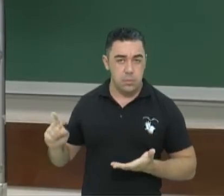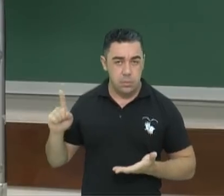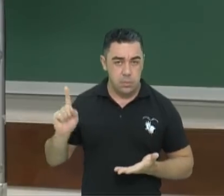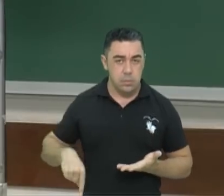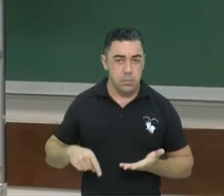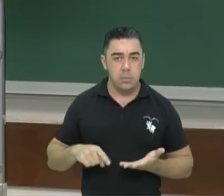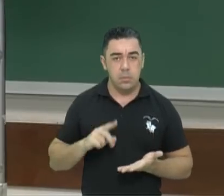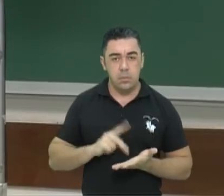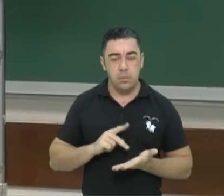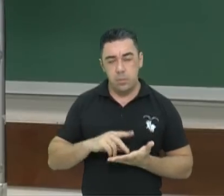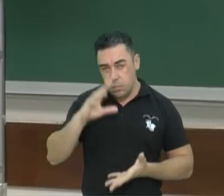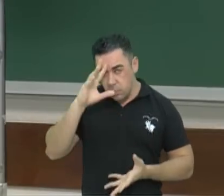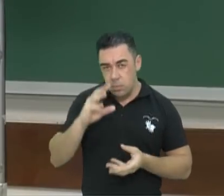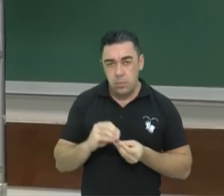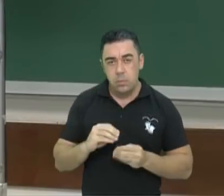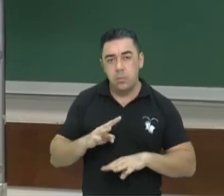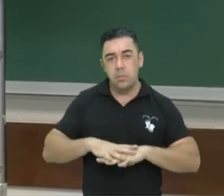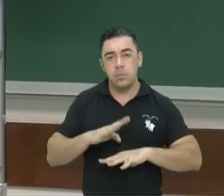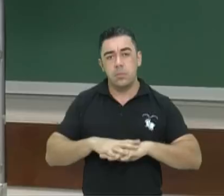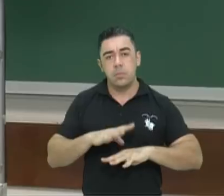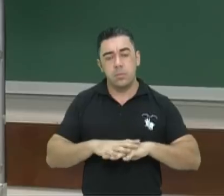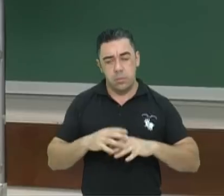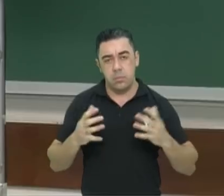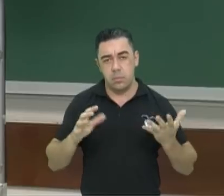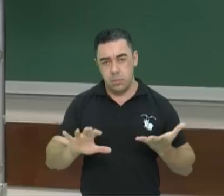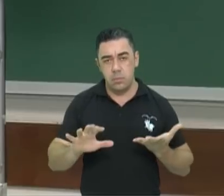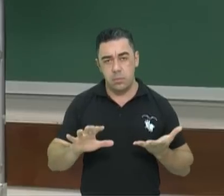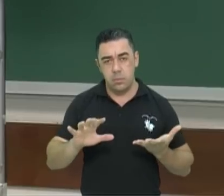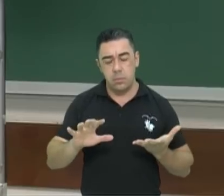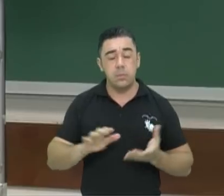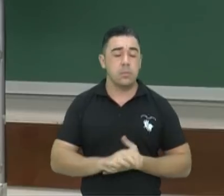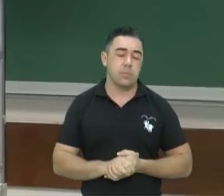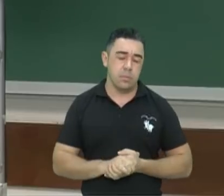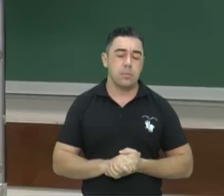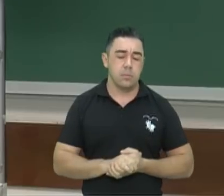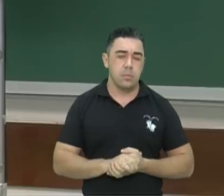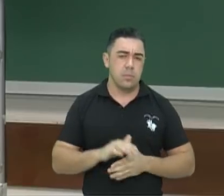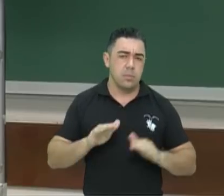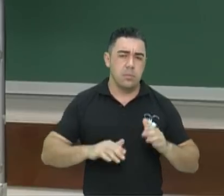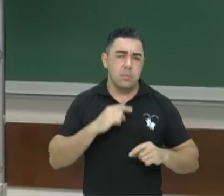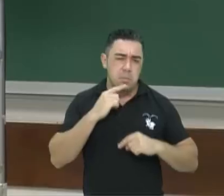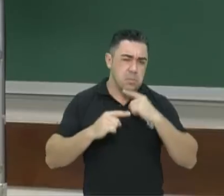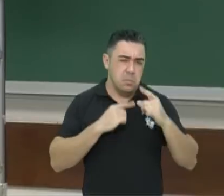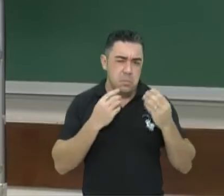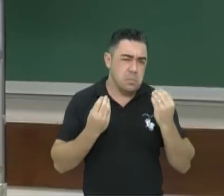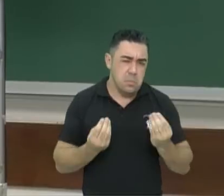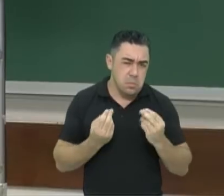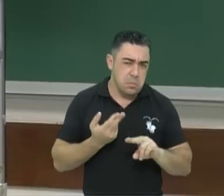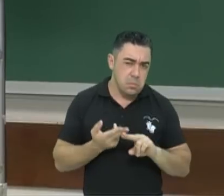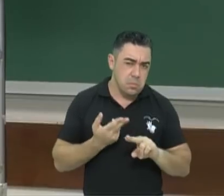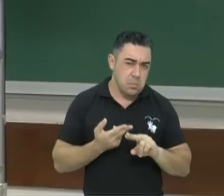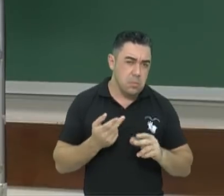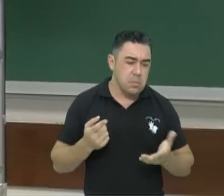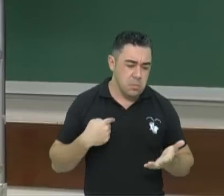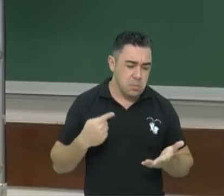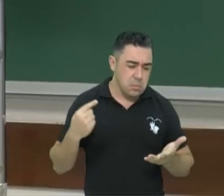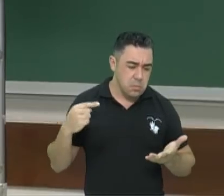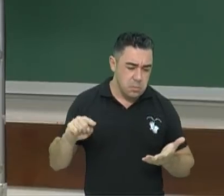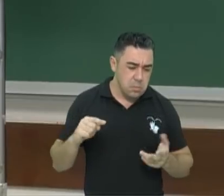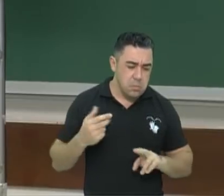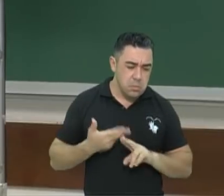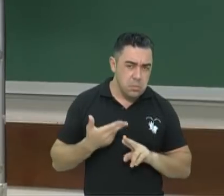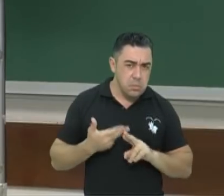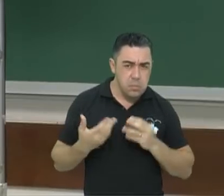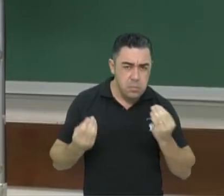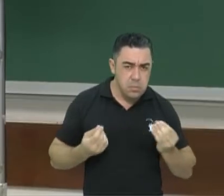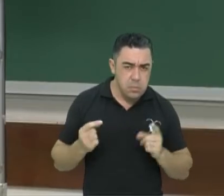realmente entenda a matemática do nosso dia a dia. Porque às vezes a gente fica em dúvida, mas será que eu vou usar esse tipo